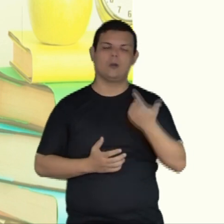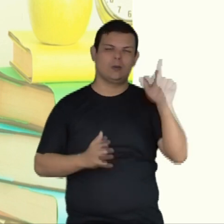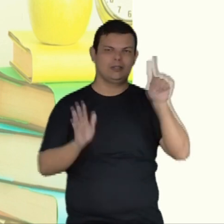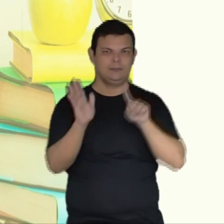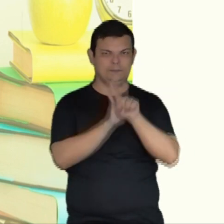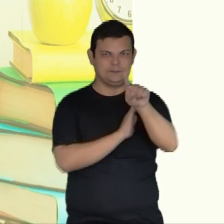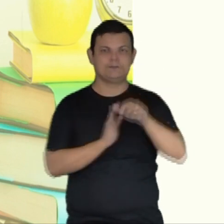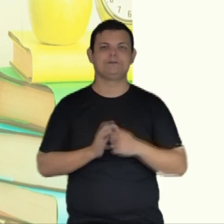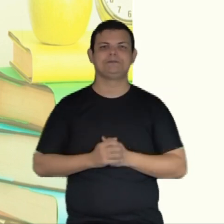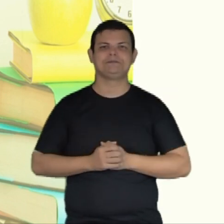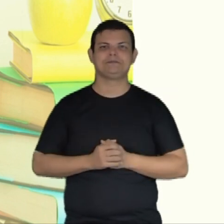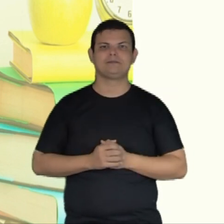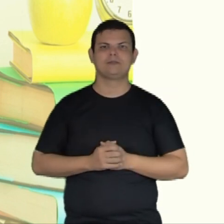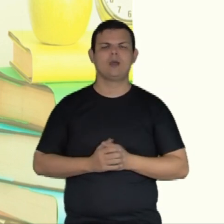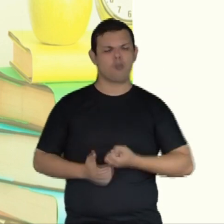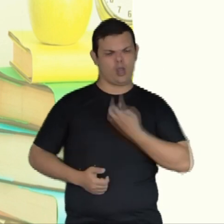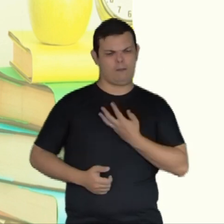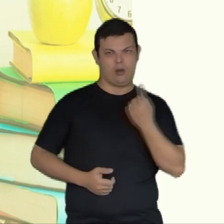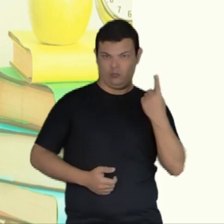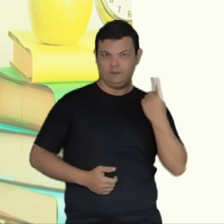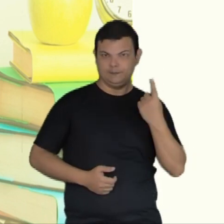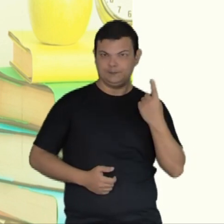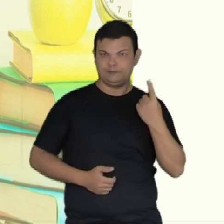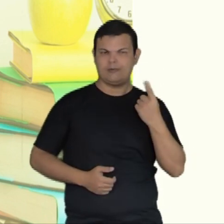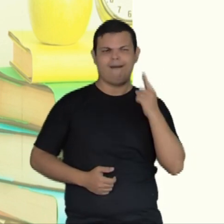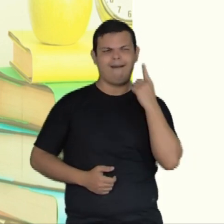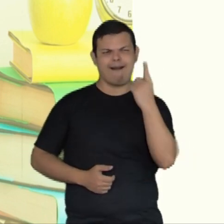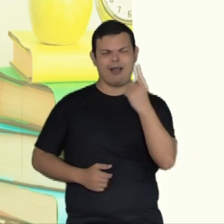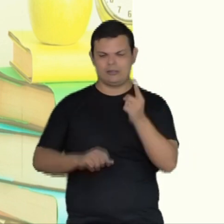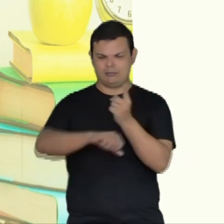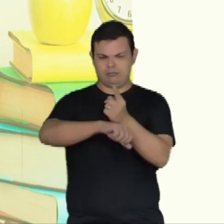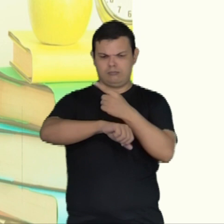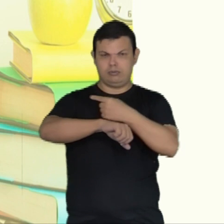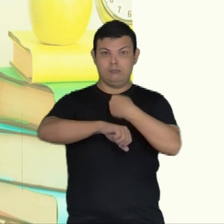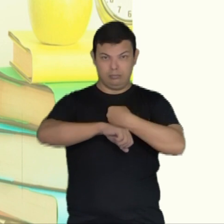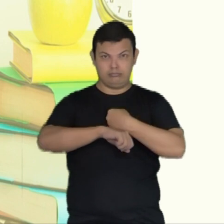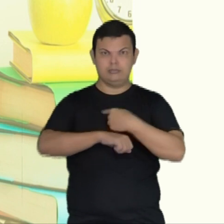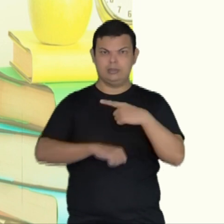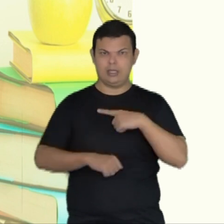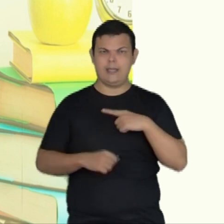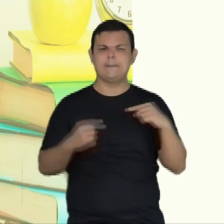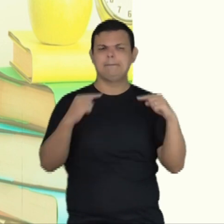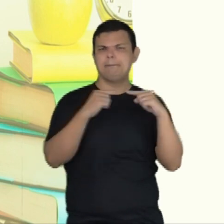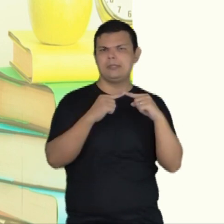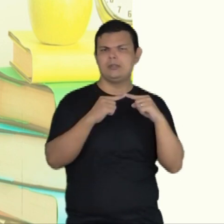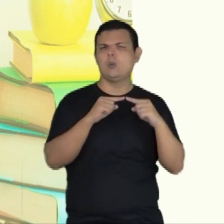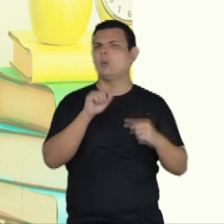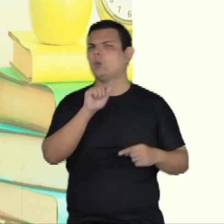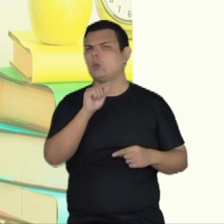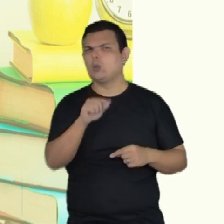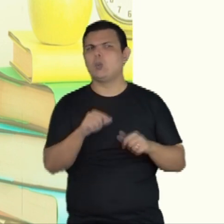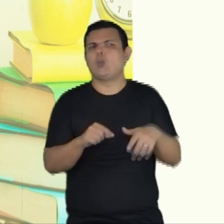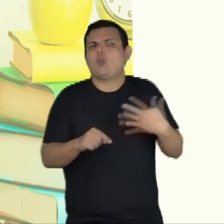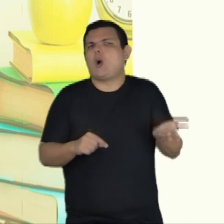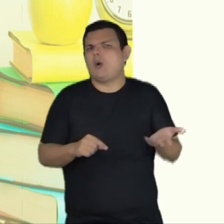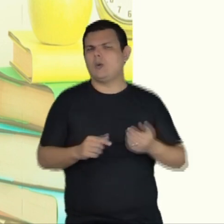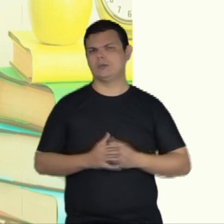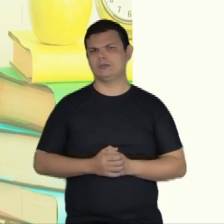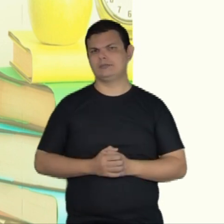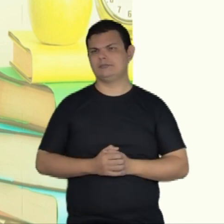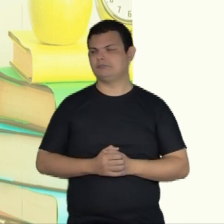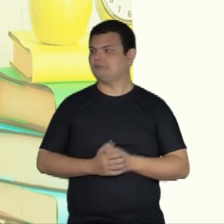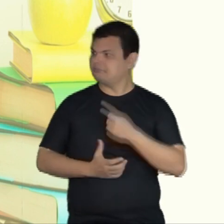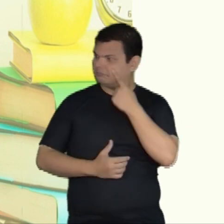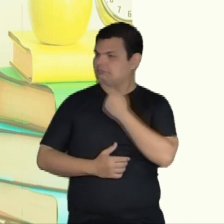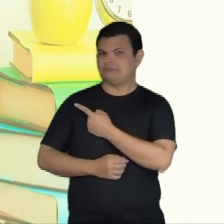aqui, ó. No poema 1, cada ponteiro cumpre sua função? Qual é? Analisa a imagem aí para depois você